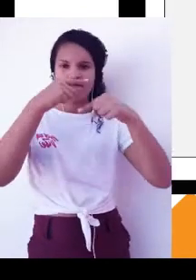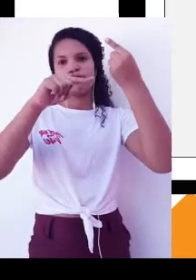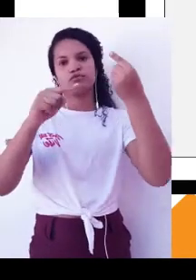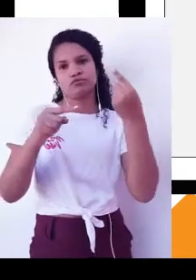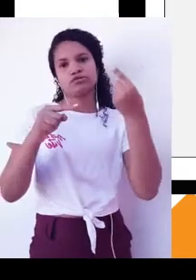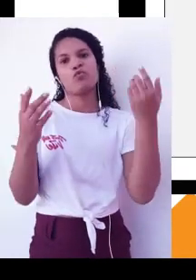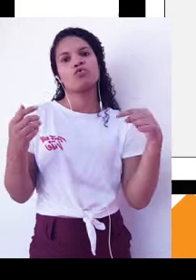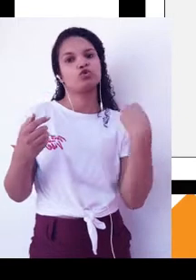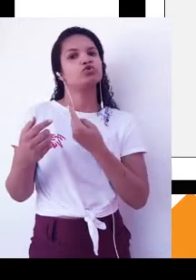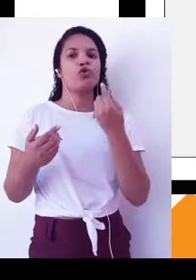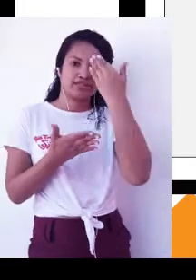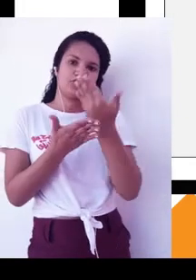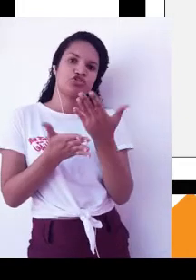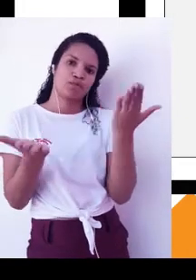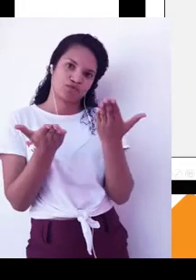hoje.